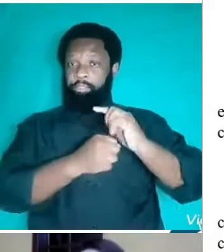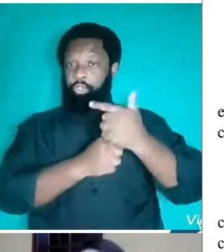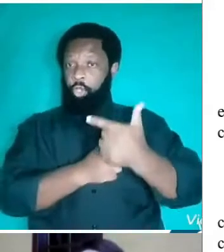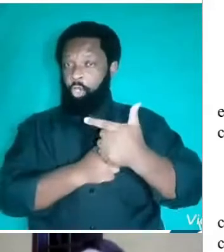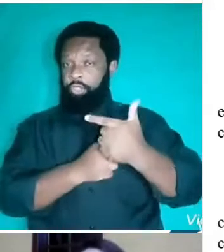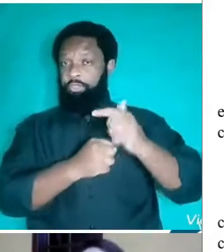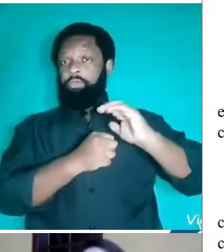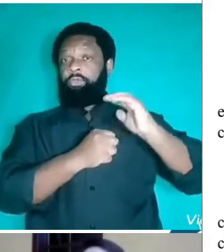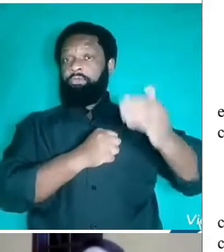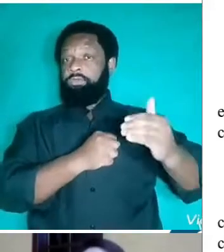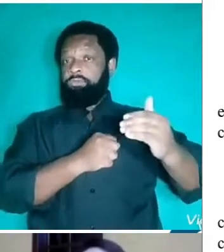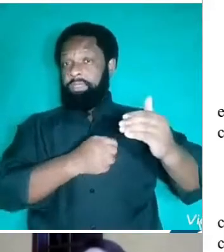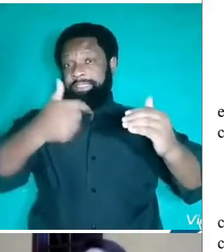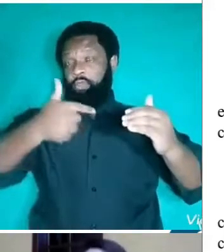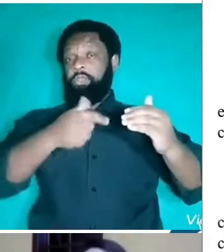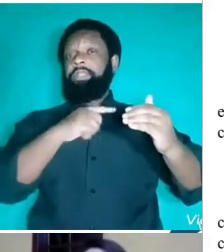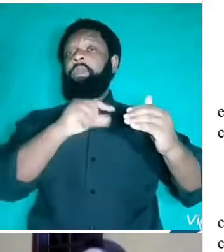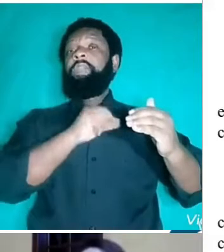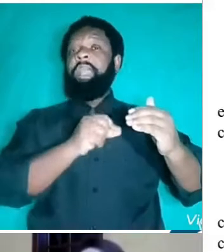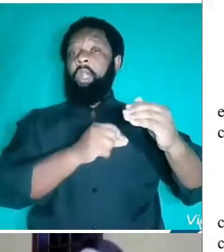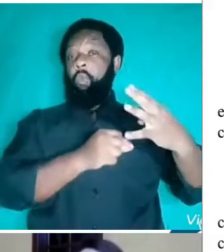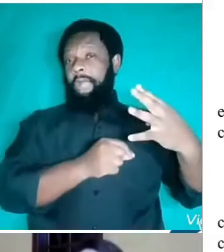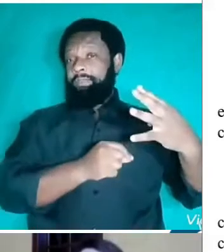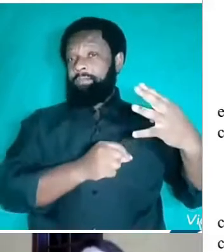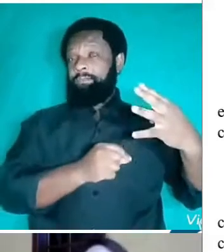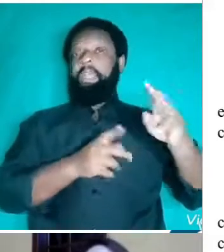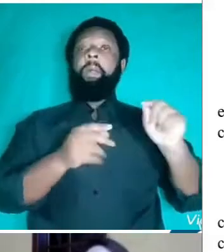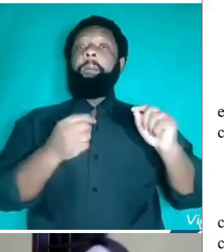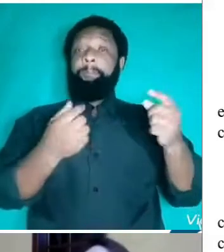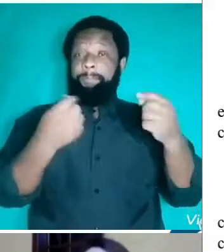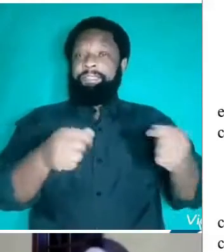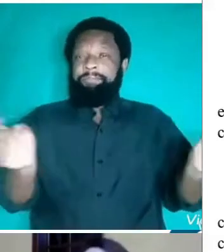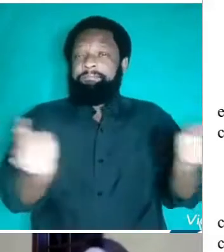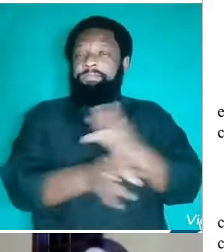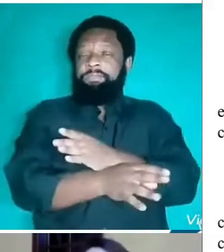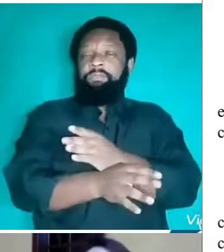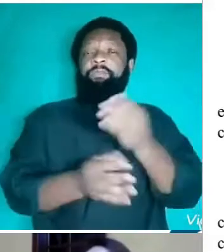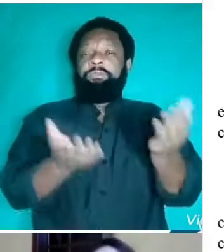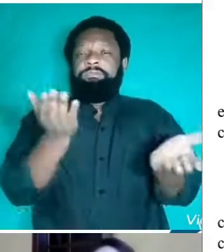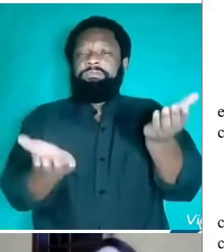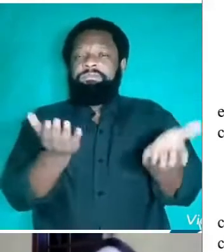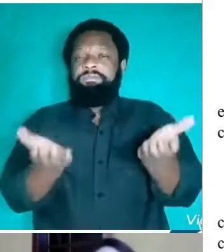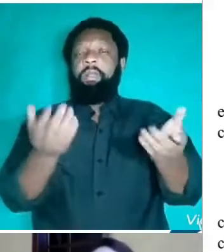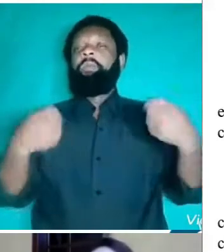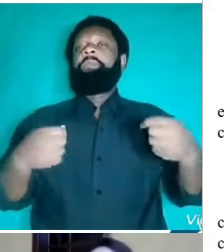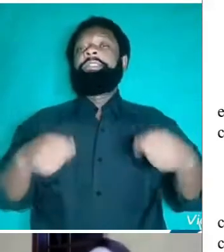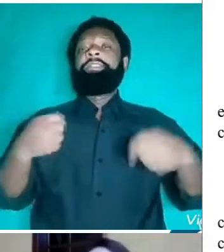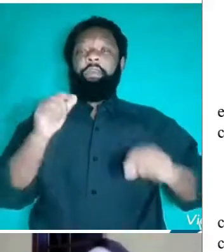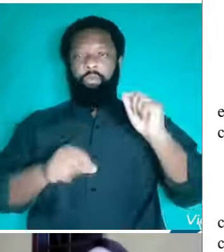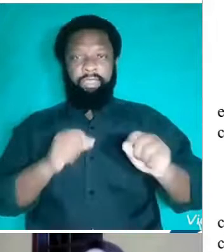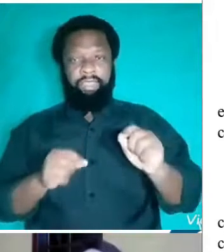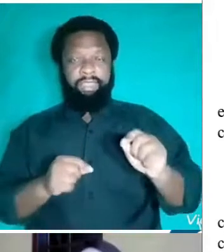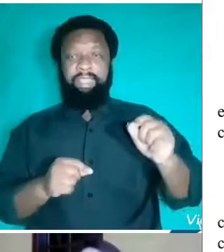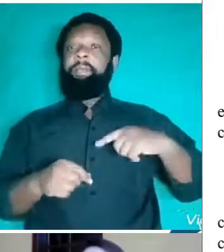2 elétrons e na segunda camada ele possui 4. Então, para ficar estável, para adquirir esses 8